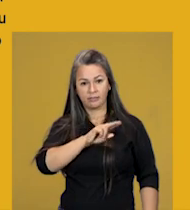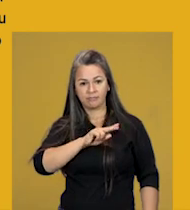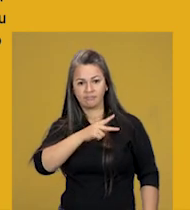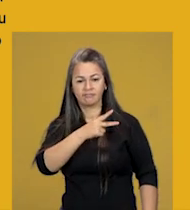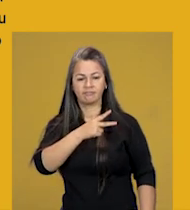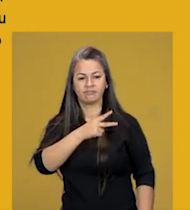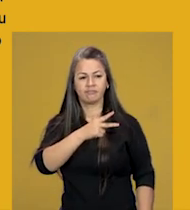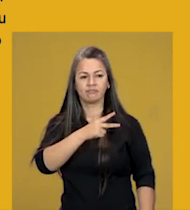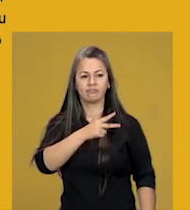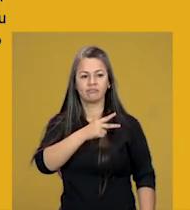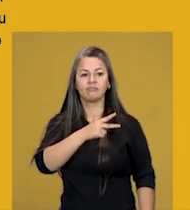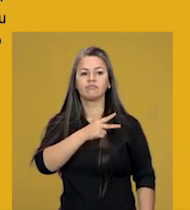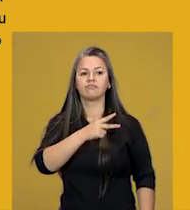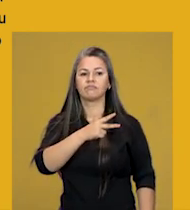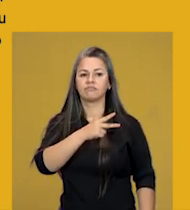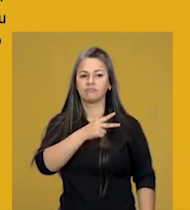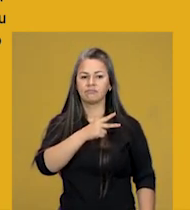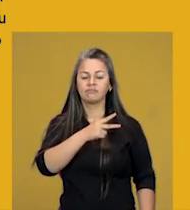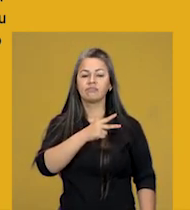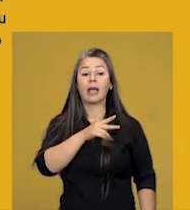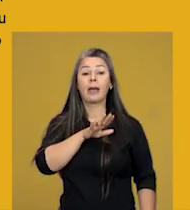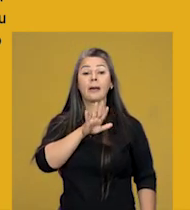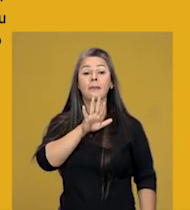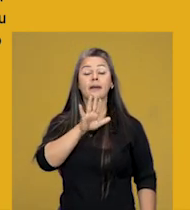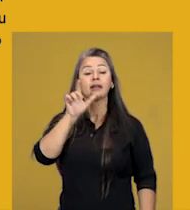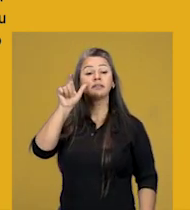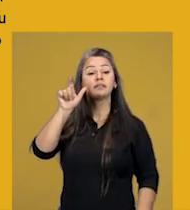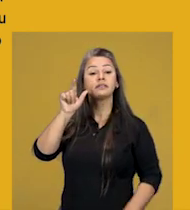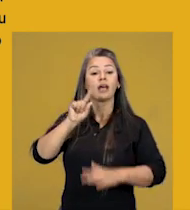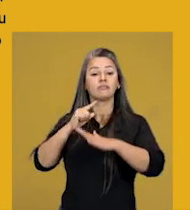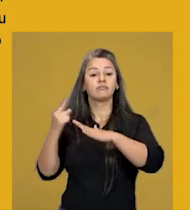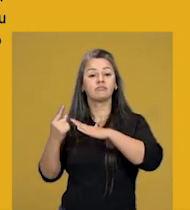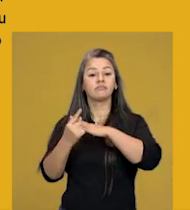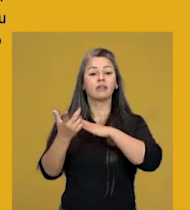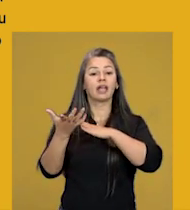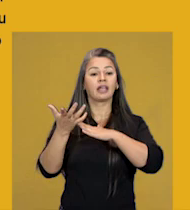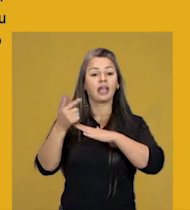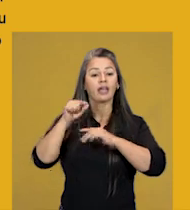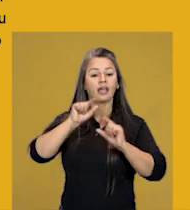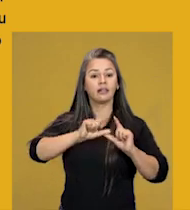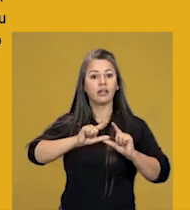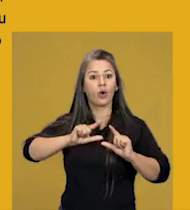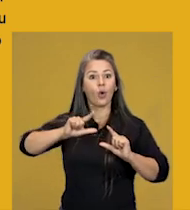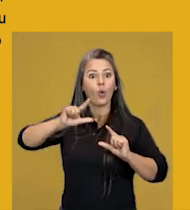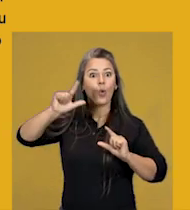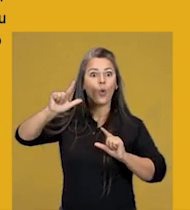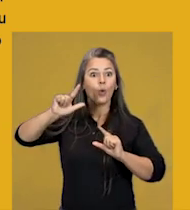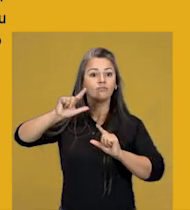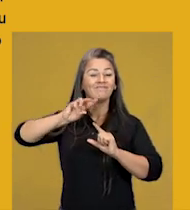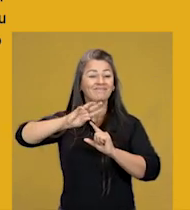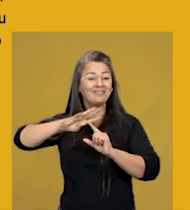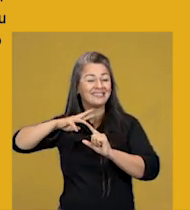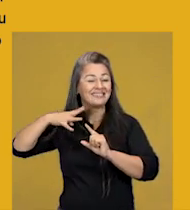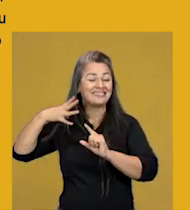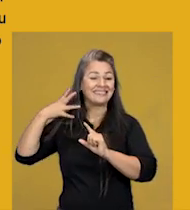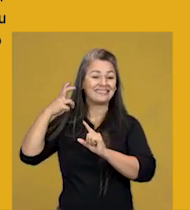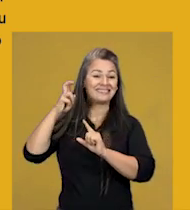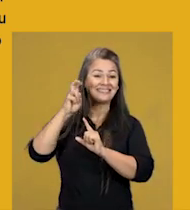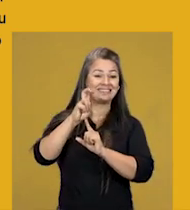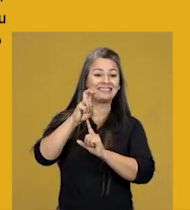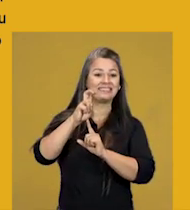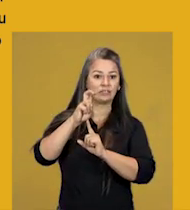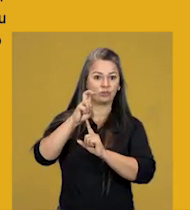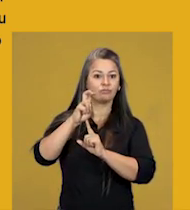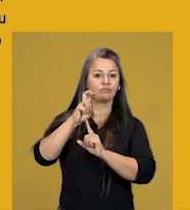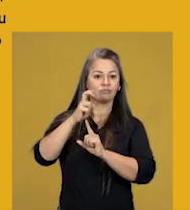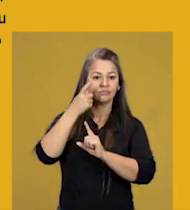quadrado. E o cliente espera que as medidas dos lados do desenho sejam 5 vezes maior. Então, tem que aumentar